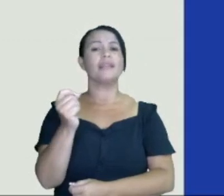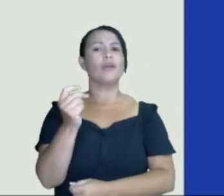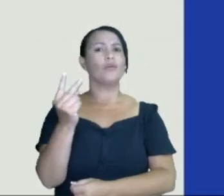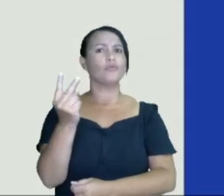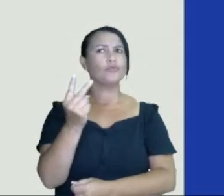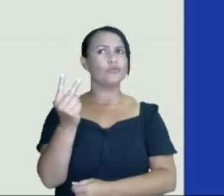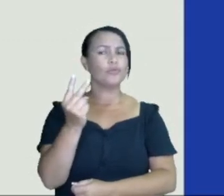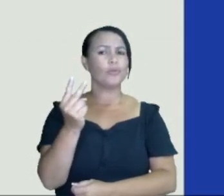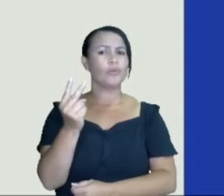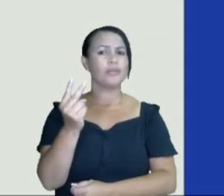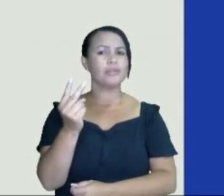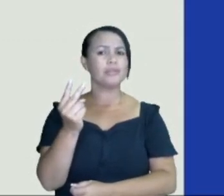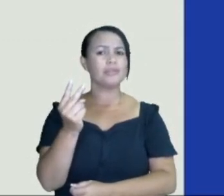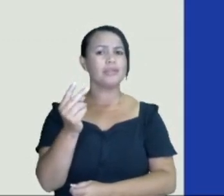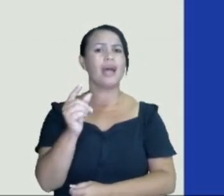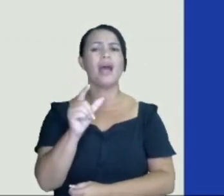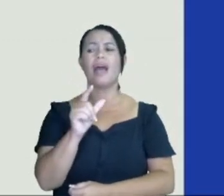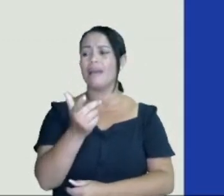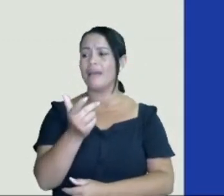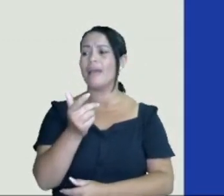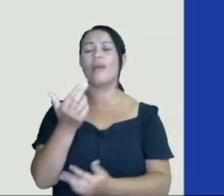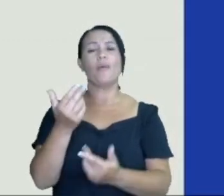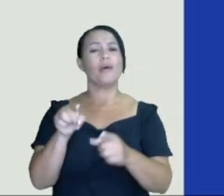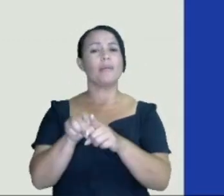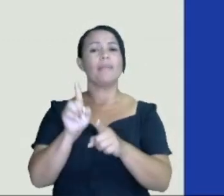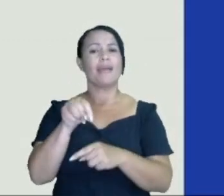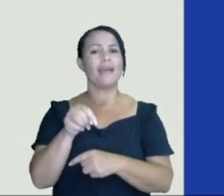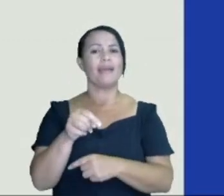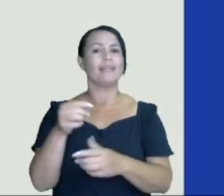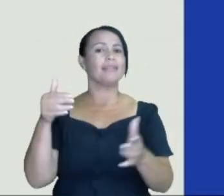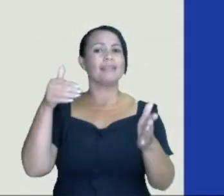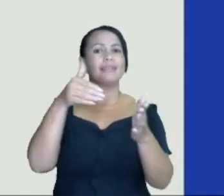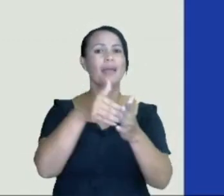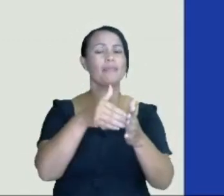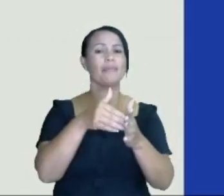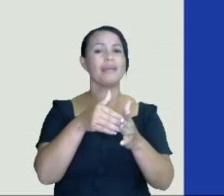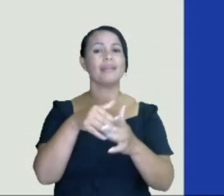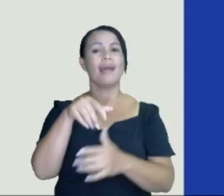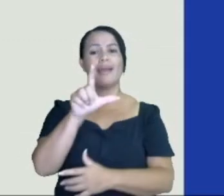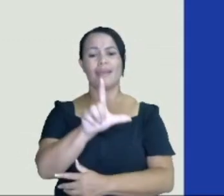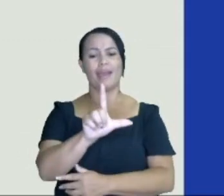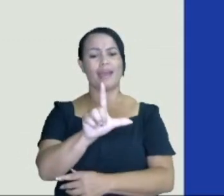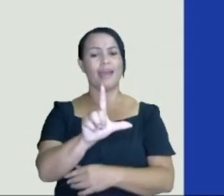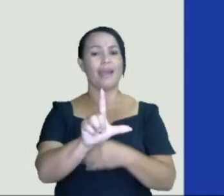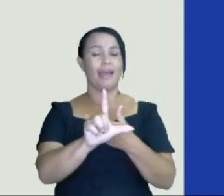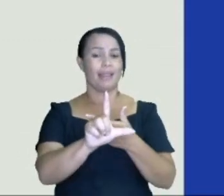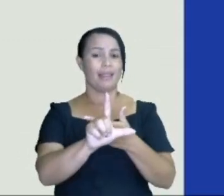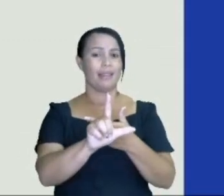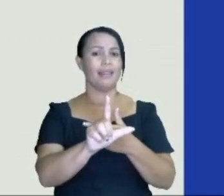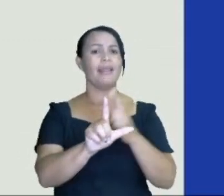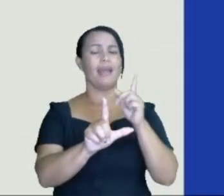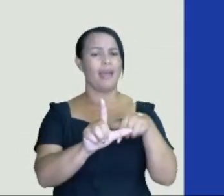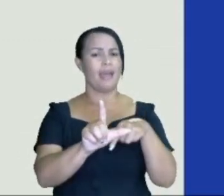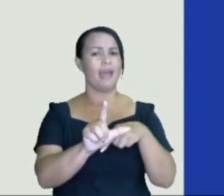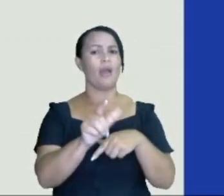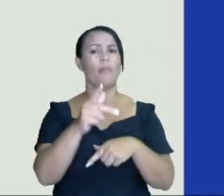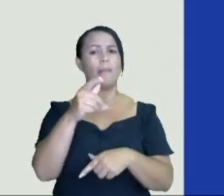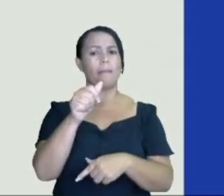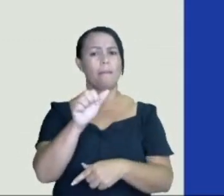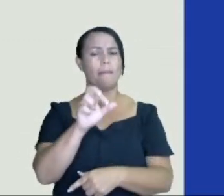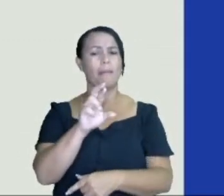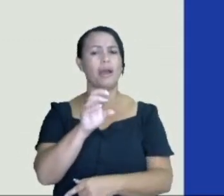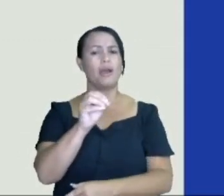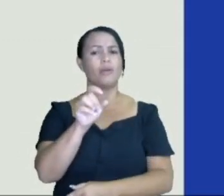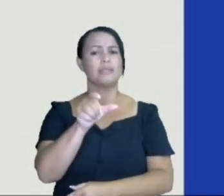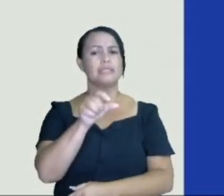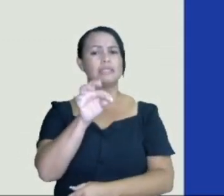Noslen. Liplupissan. Fácil termina em L. É uma paroxítona, porque a